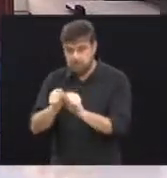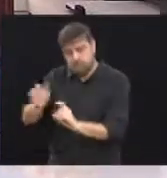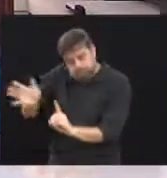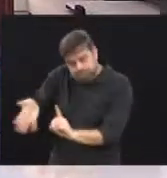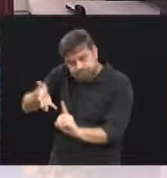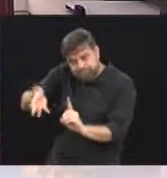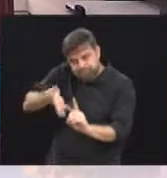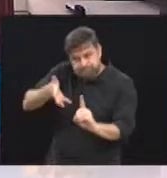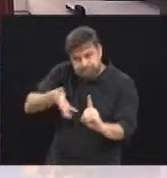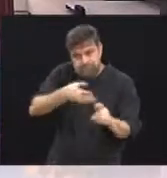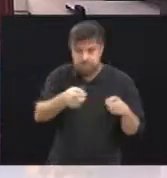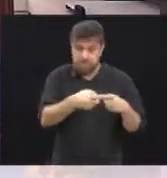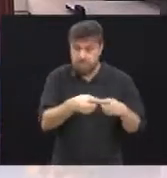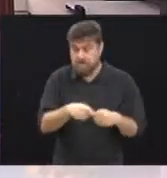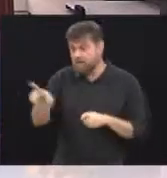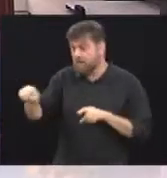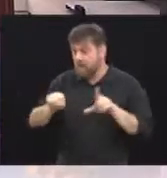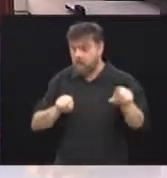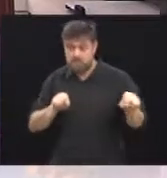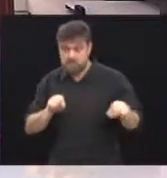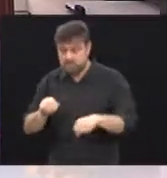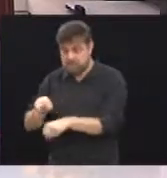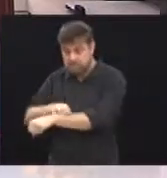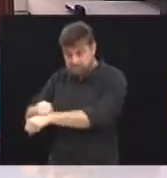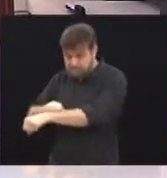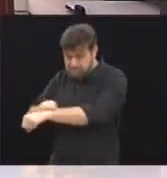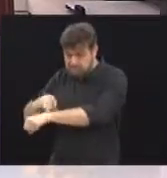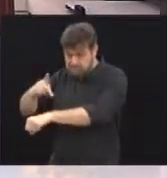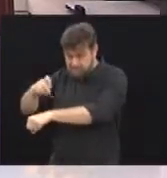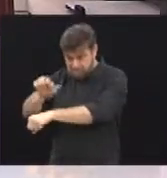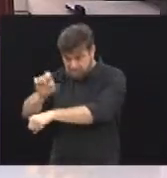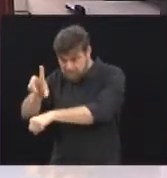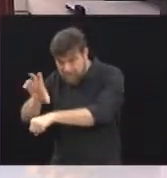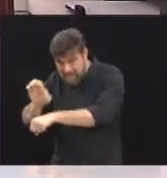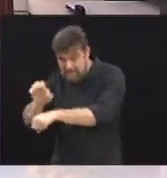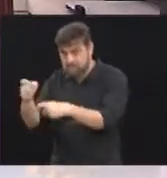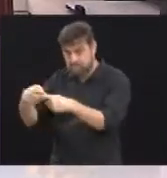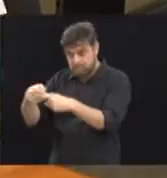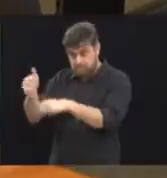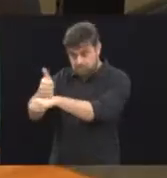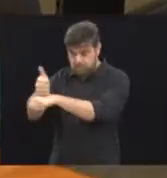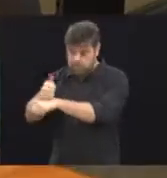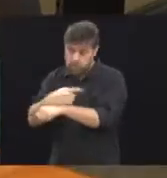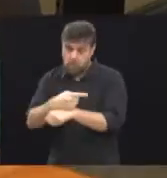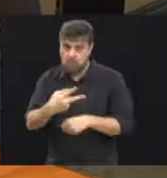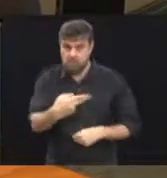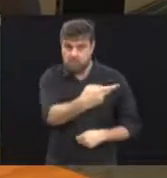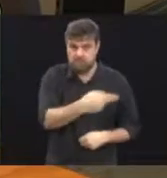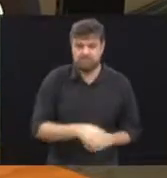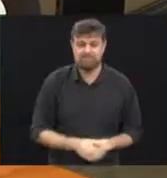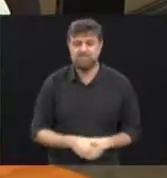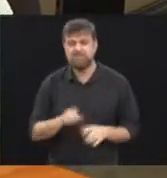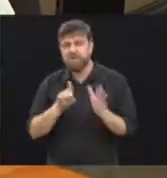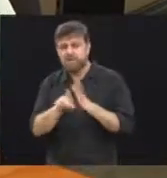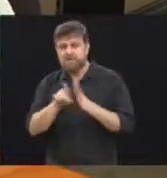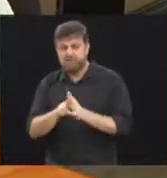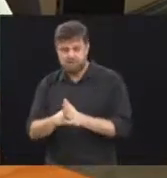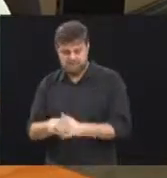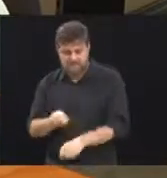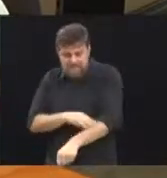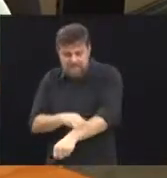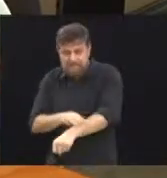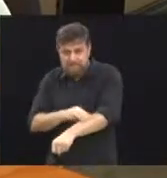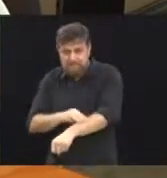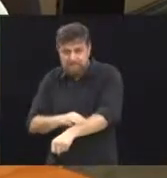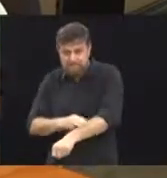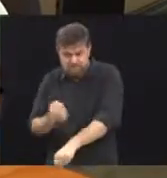encaminha, né? E aí ele vai escolher o tratamento que for mais adequado, que ele se sentir mais à vontade, né? Uma manchinha na pele, como o senhor estava falando,